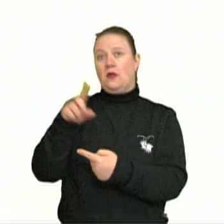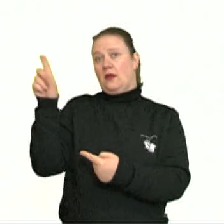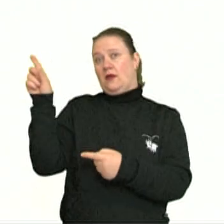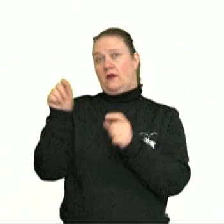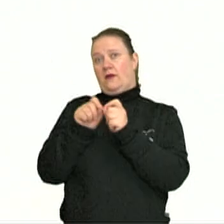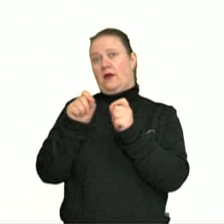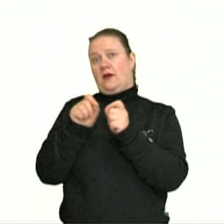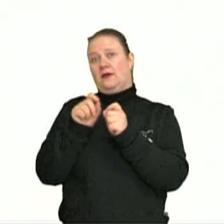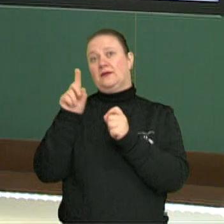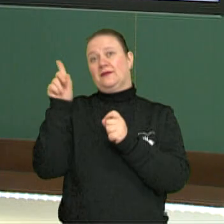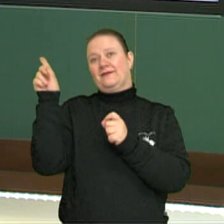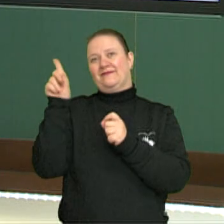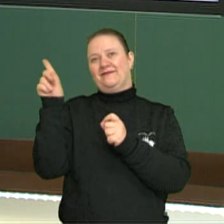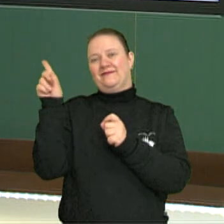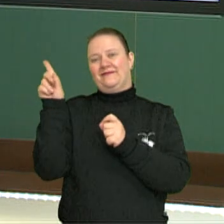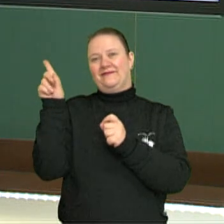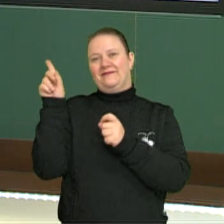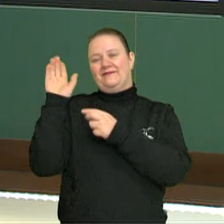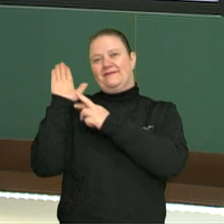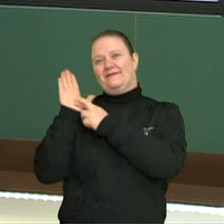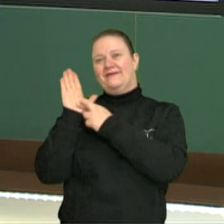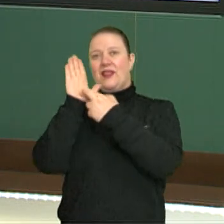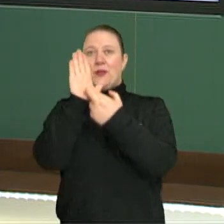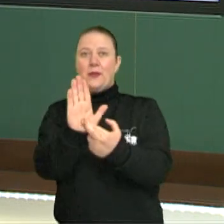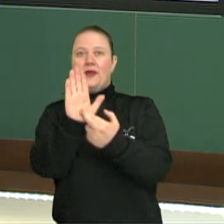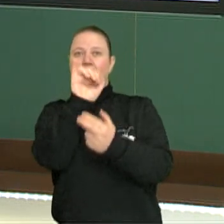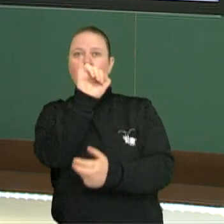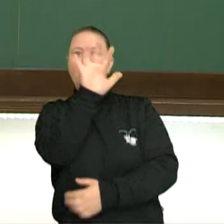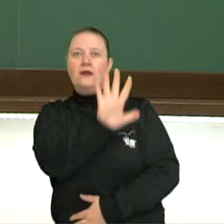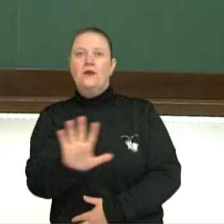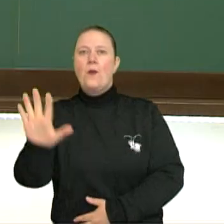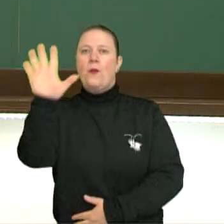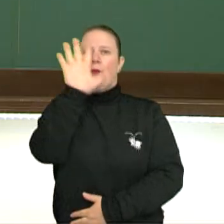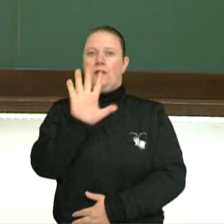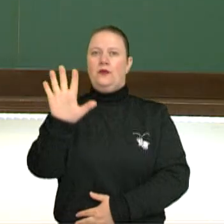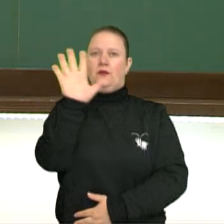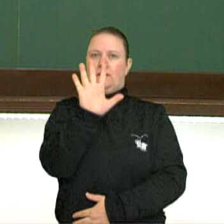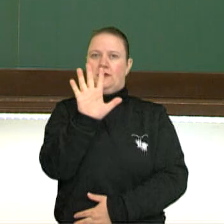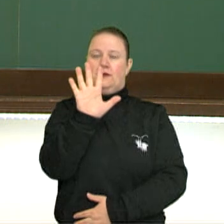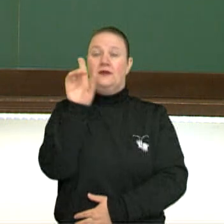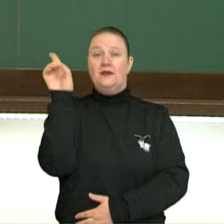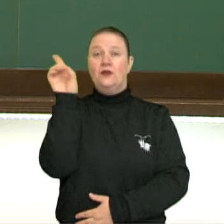ele vai estar desenhando essa figura aí. Isso é chamado de pêndulo de Foucault.